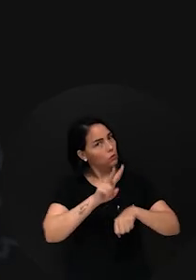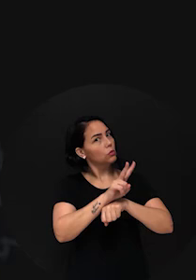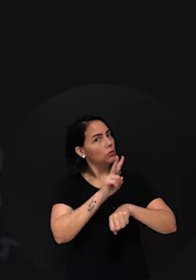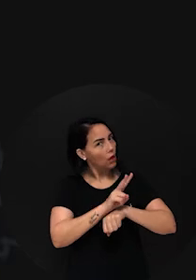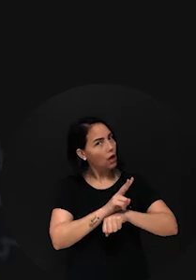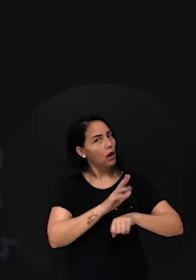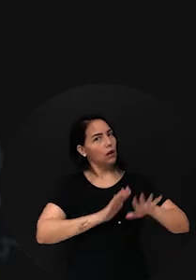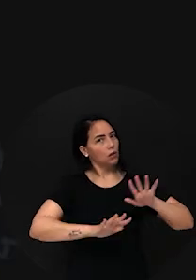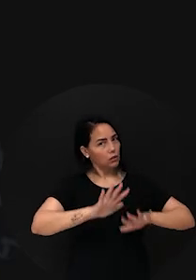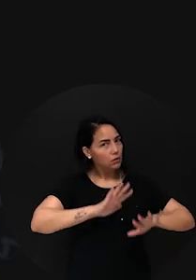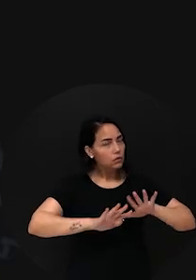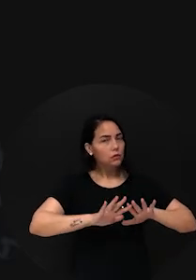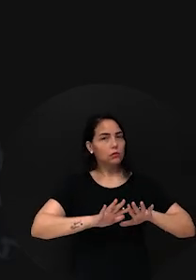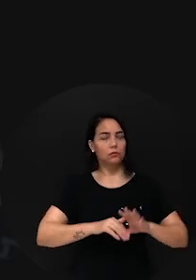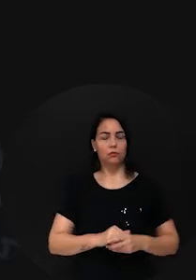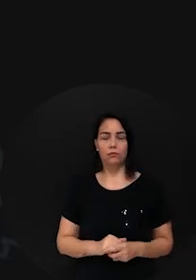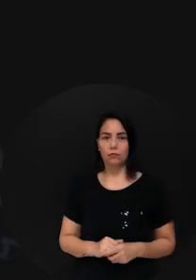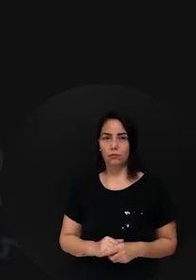Não. O MPT... Grátis.